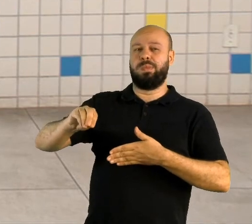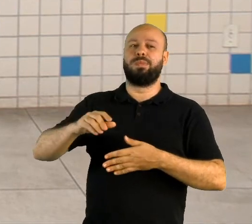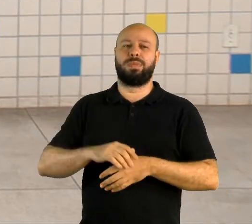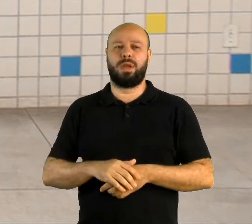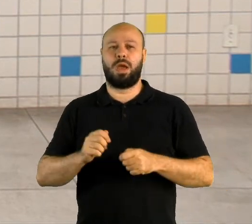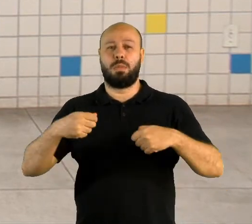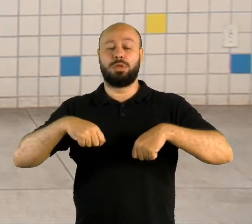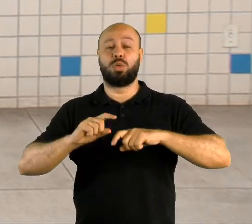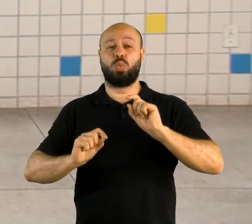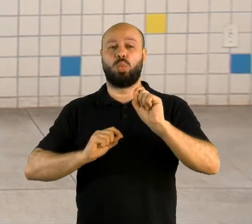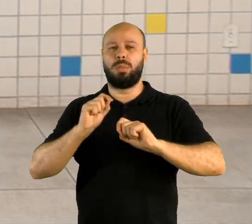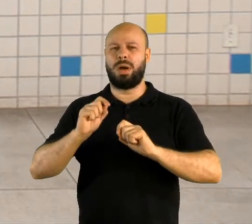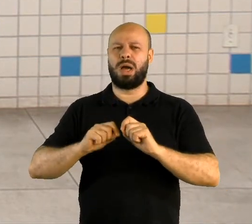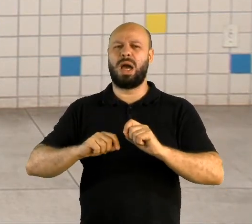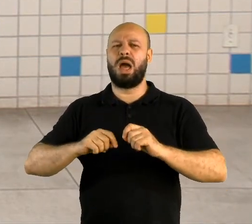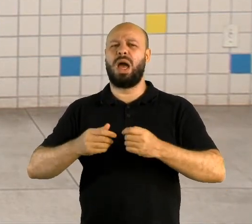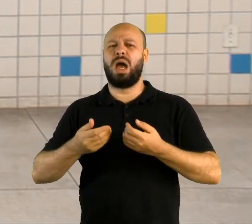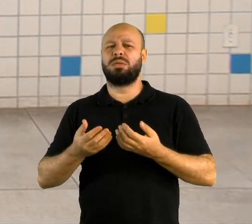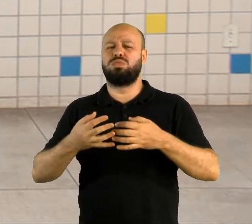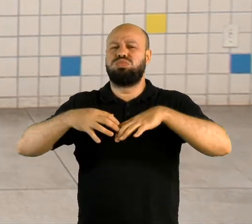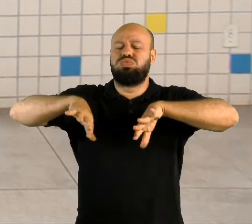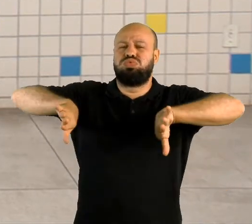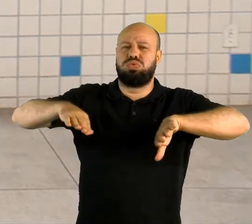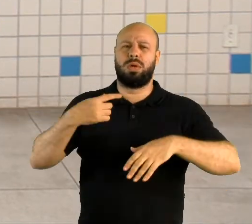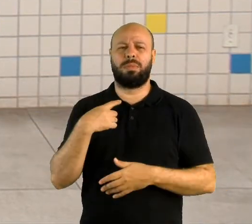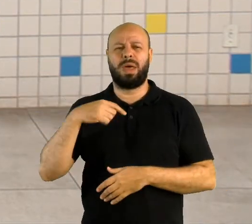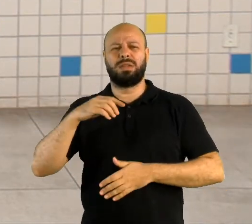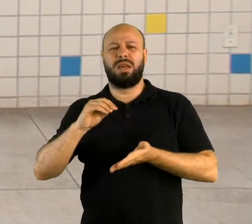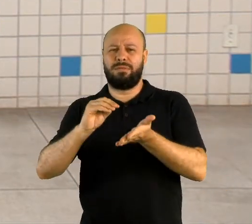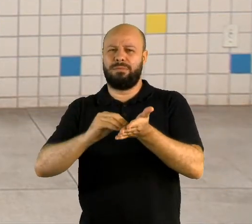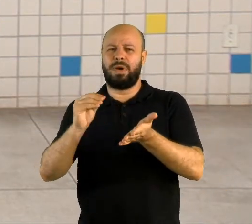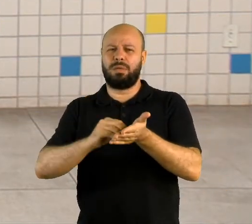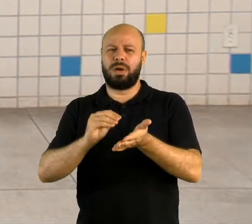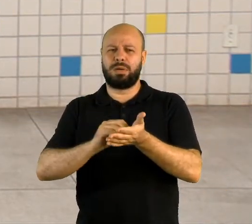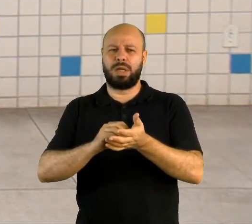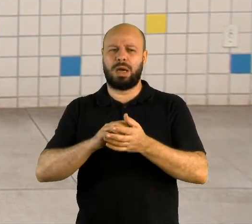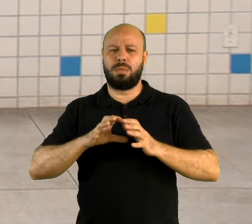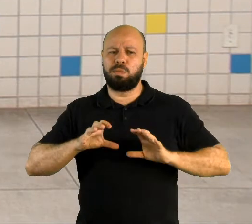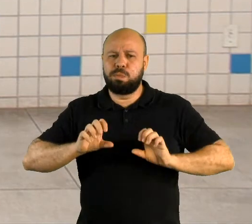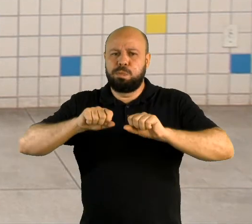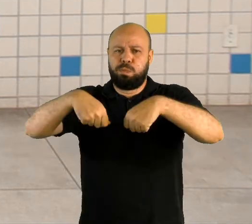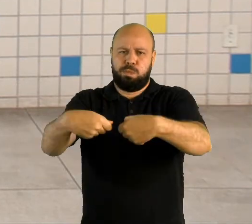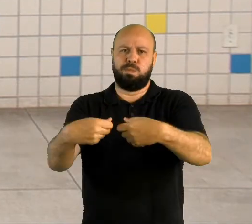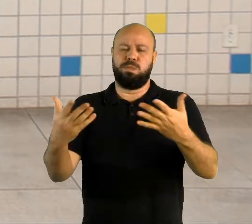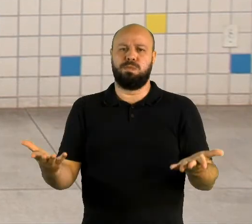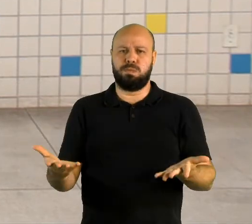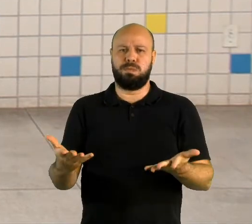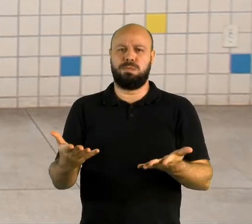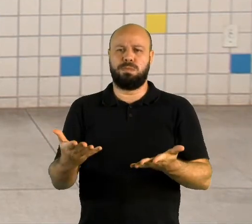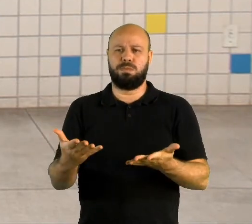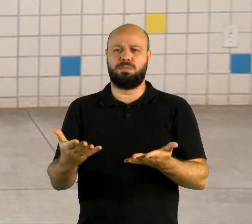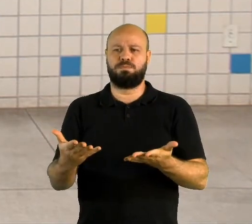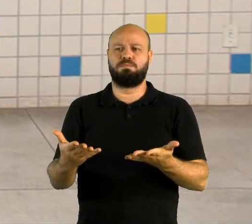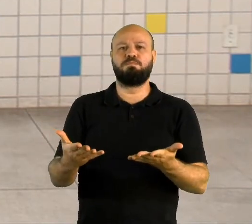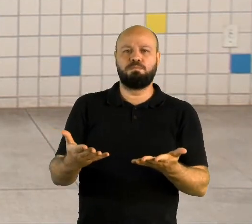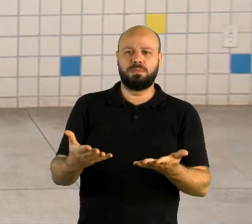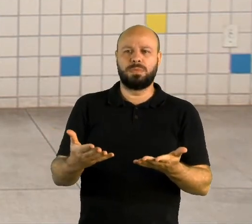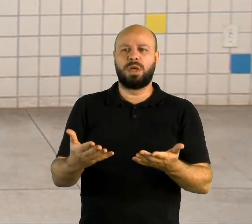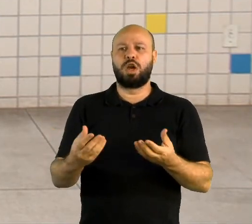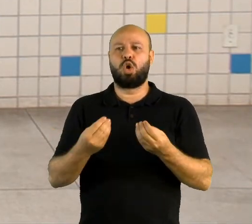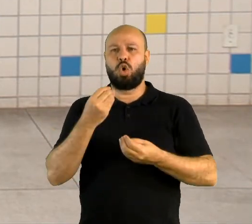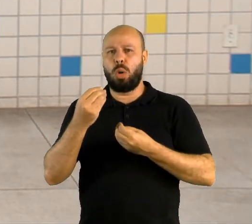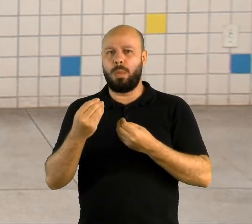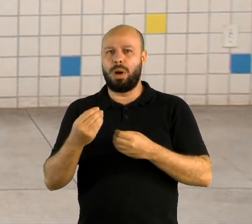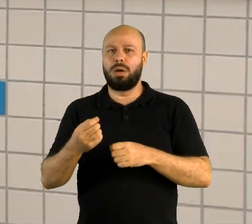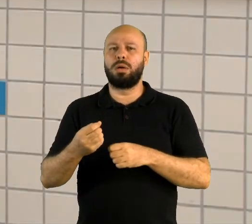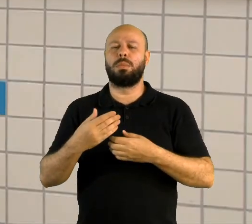as eventuais carências nesse domínio com os produtos do engenho e da